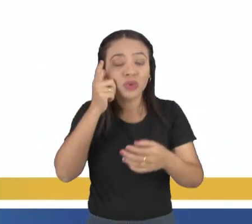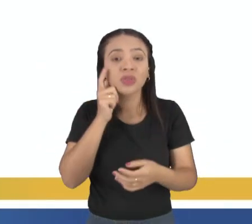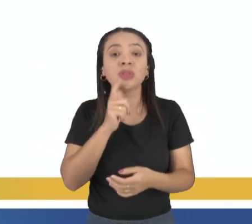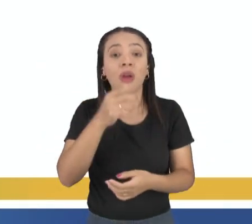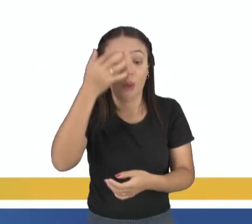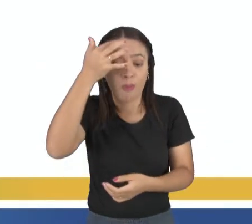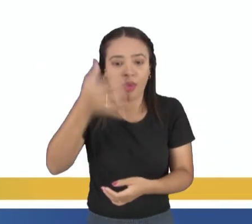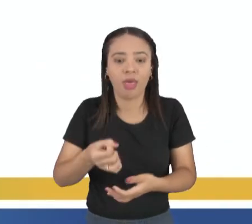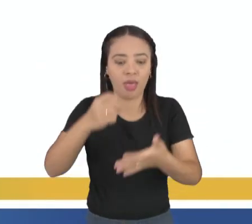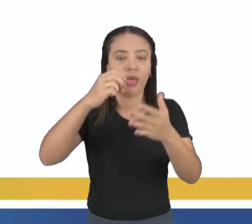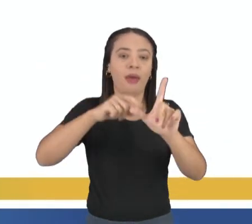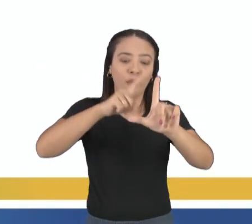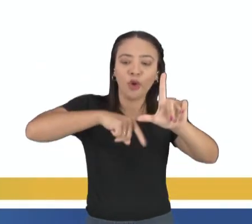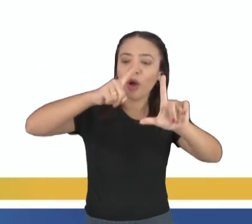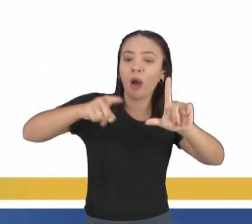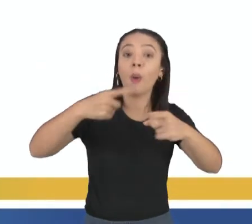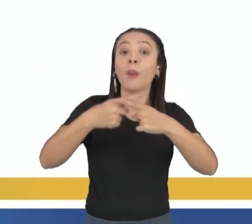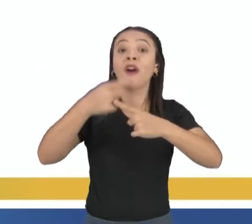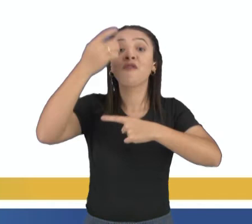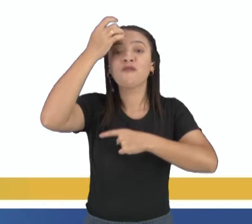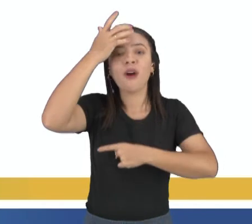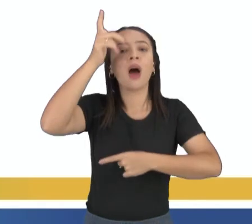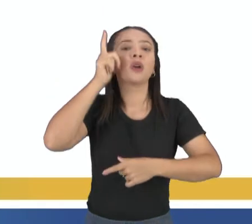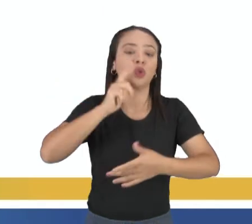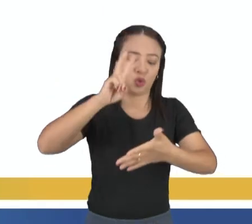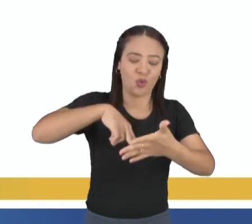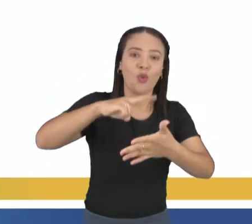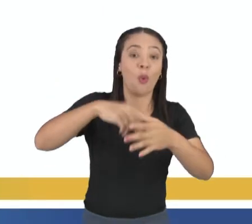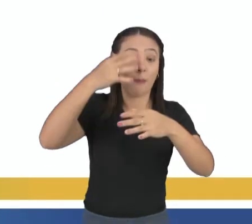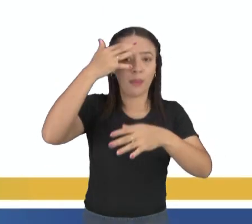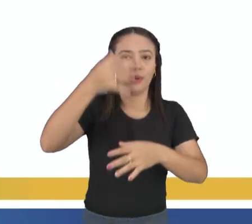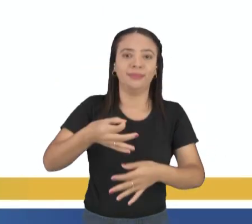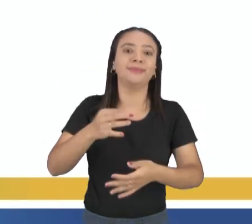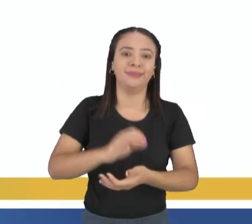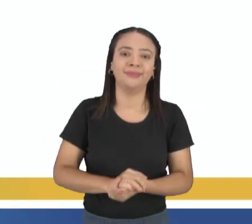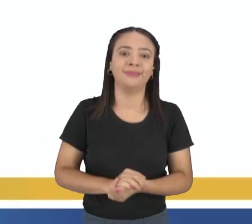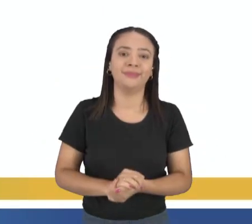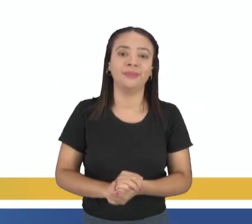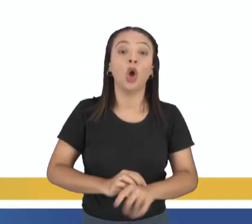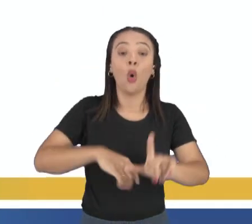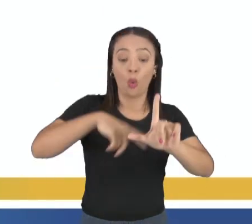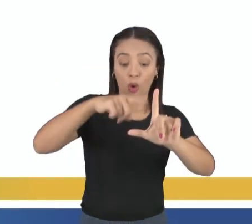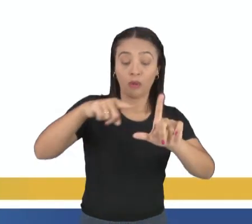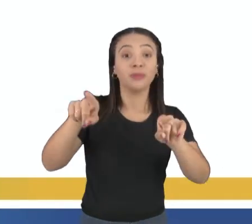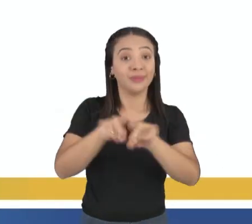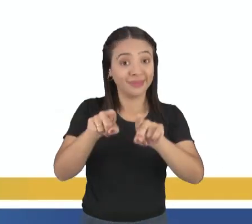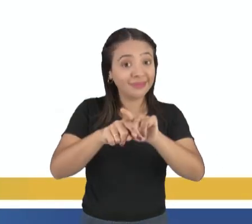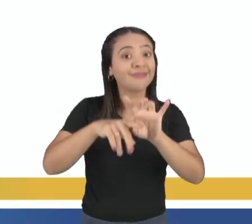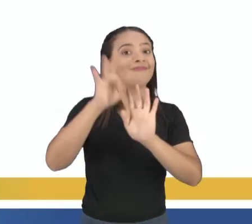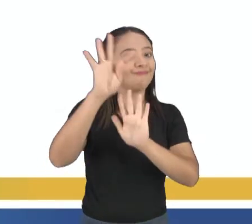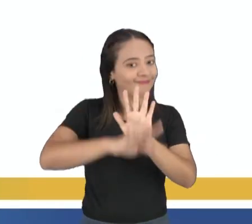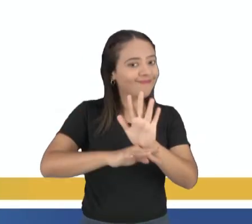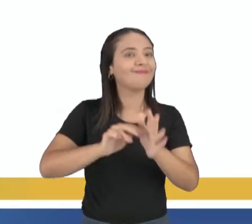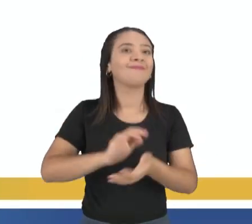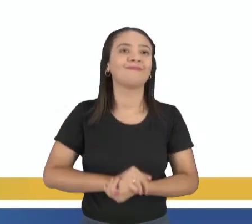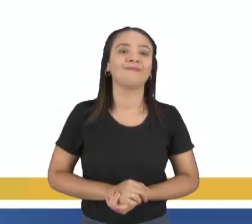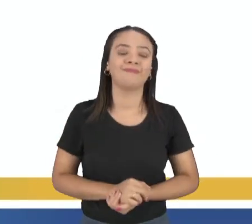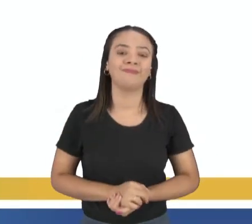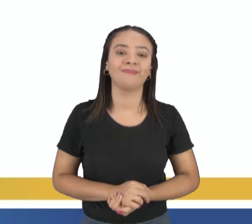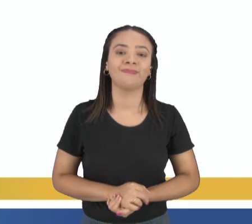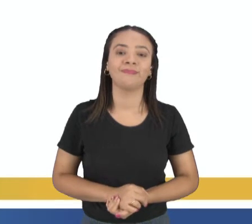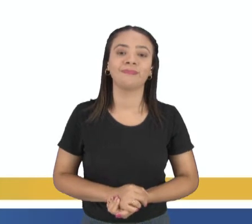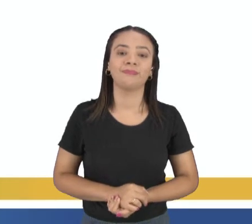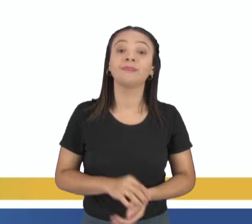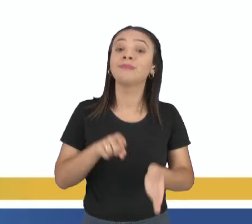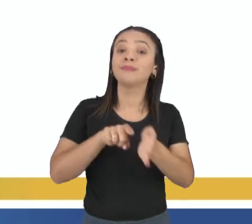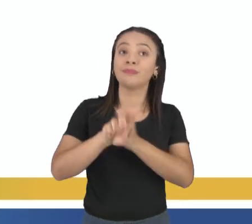gráficos, porque eles são muito simples de serem lidos, certinho? Gráfico também é um texto. Então vamos aqui à resolução do